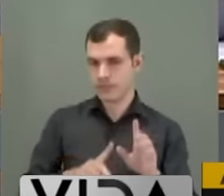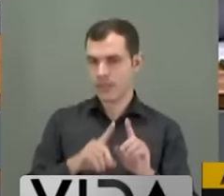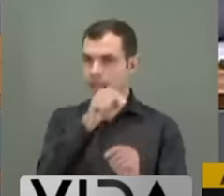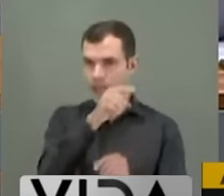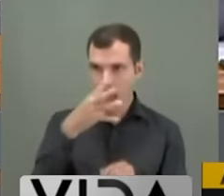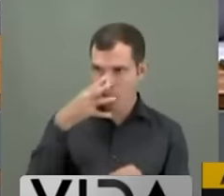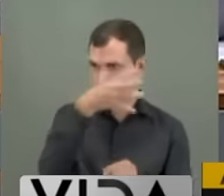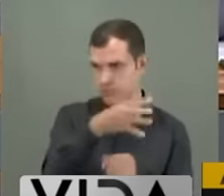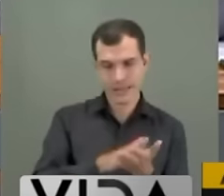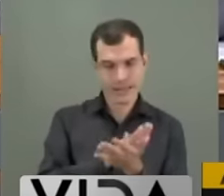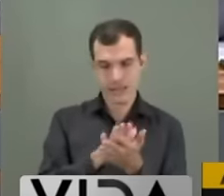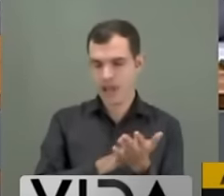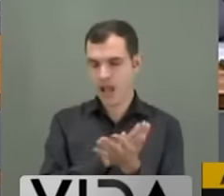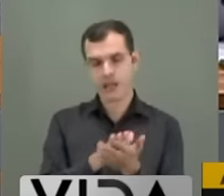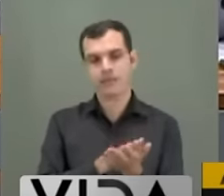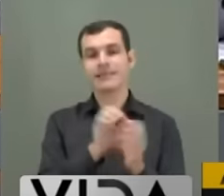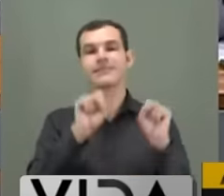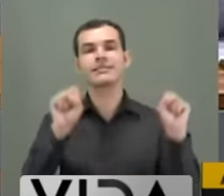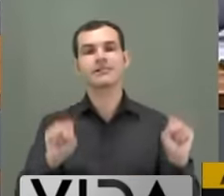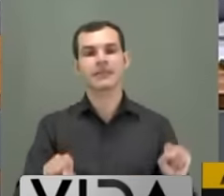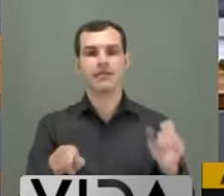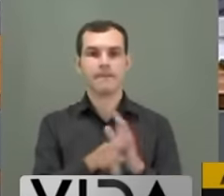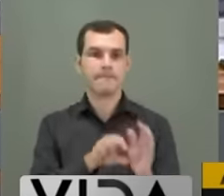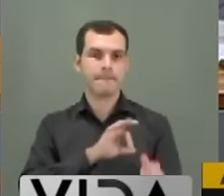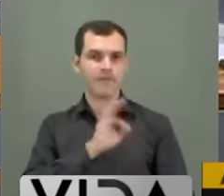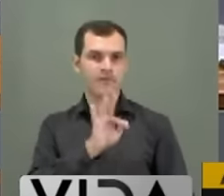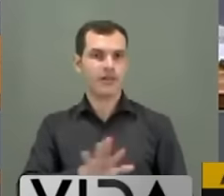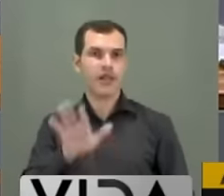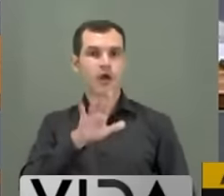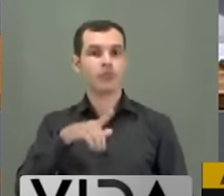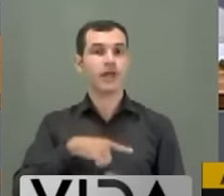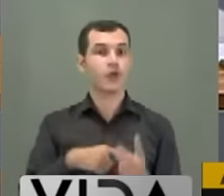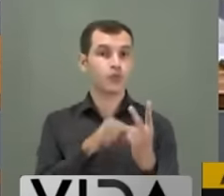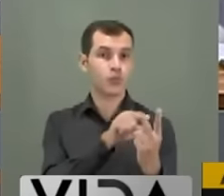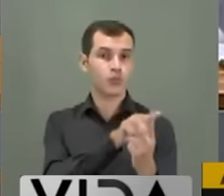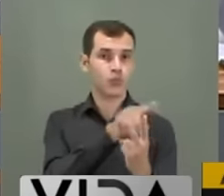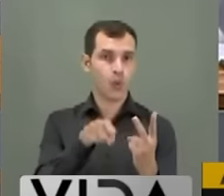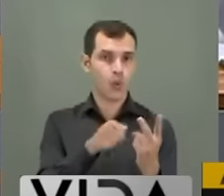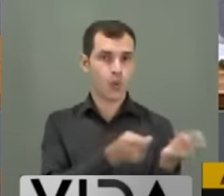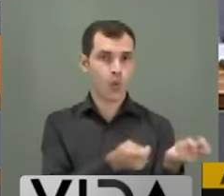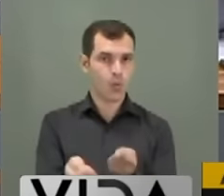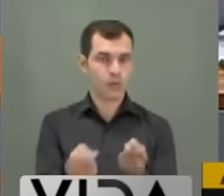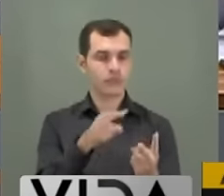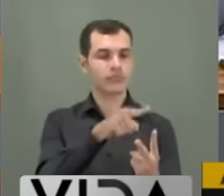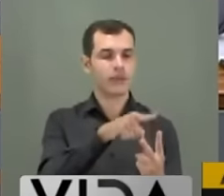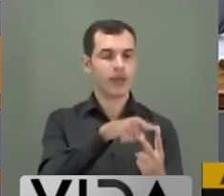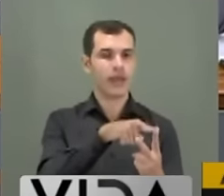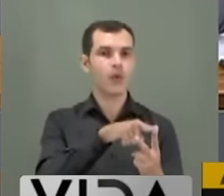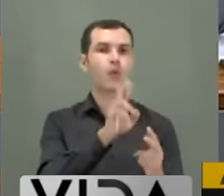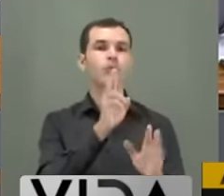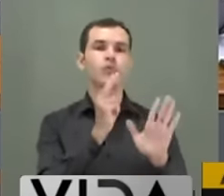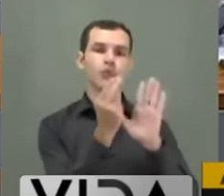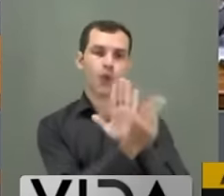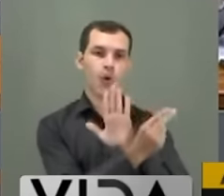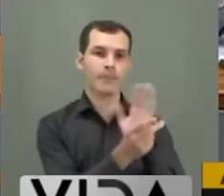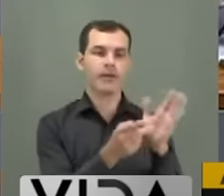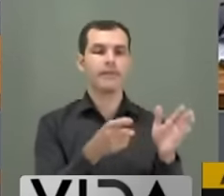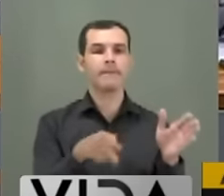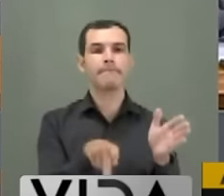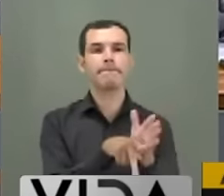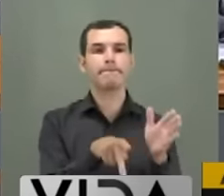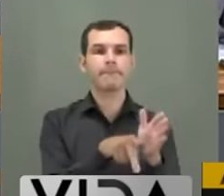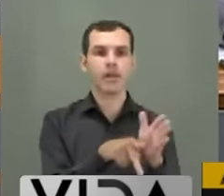temos dois sistemas de controle. O sistema, os que estão com o nome no sistema de restrição e os que estão com o nome no sistema de